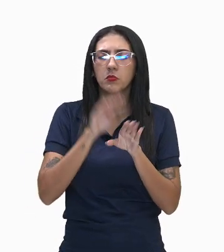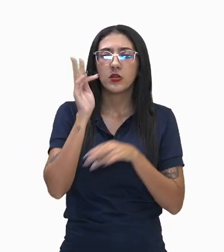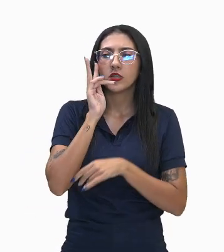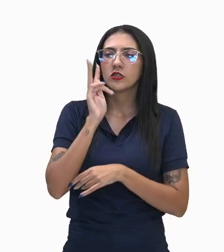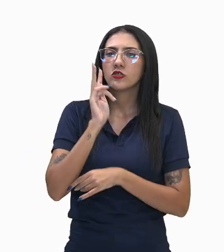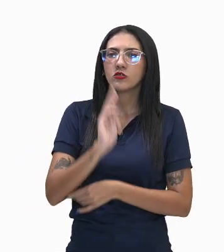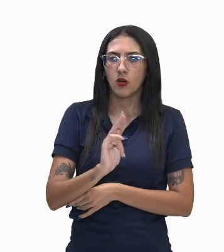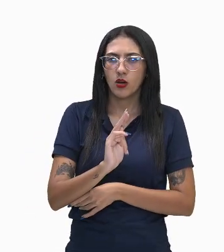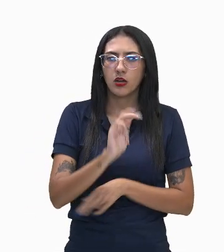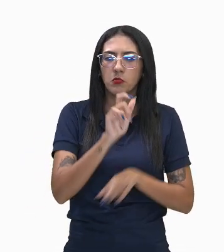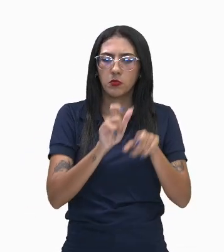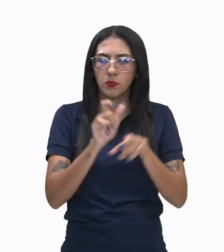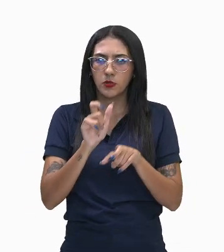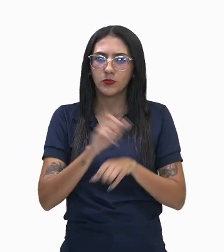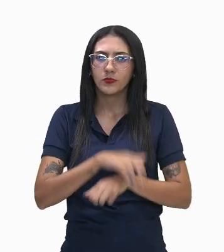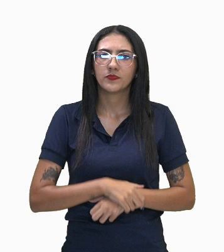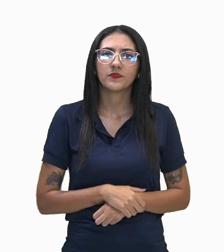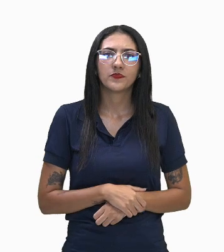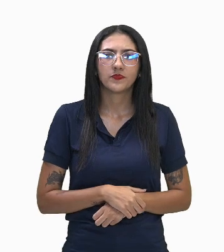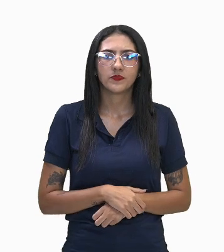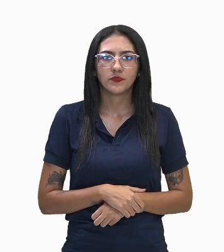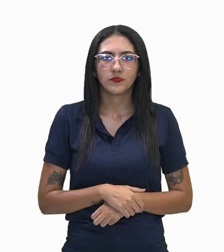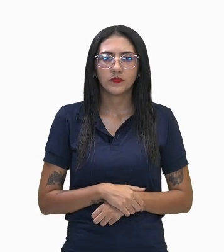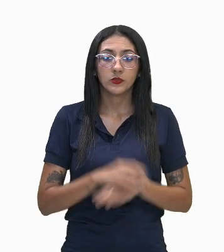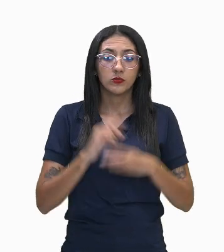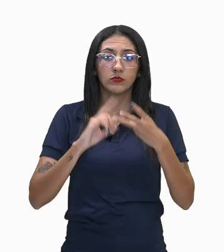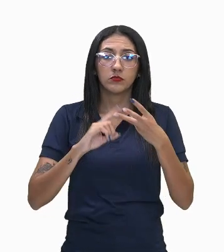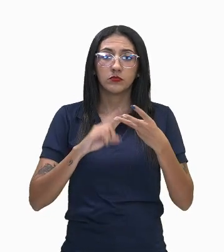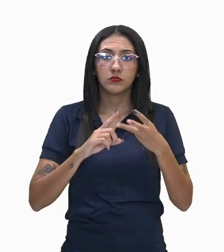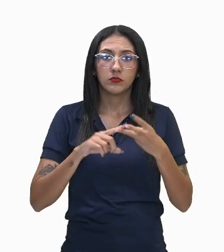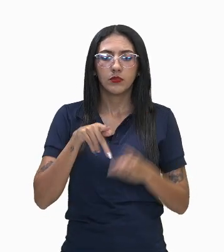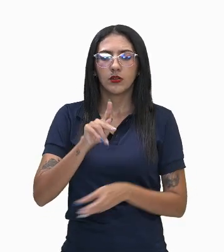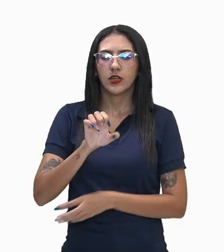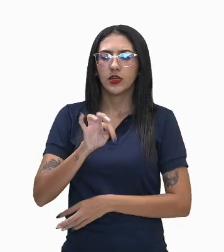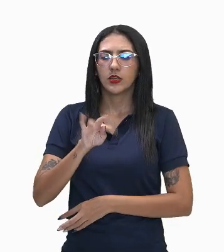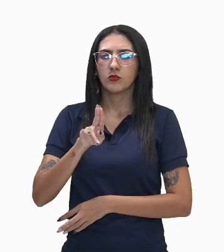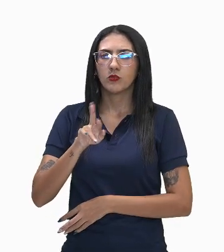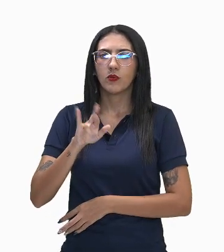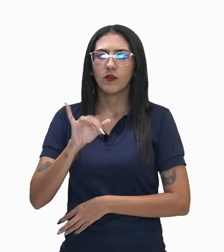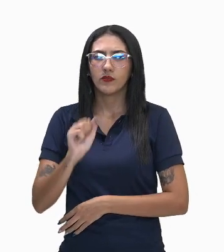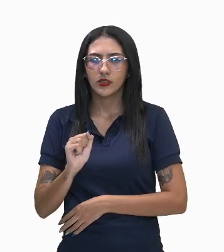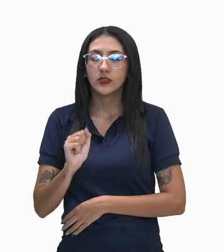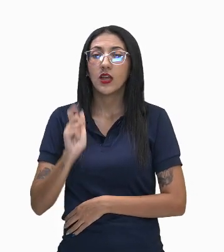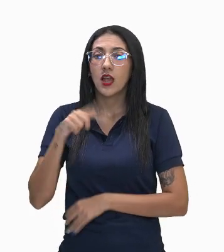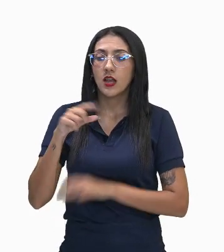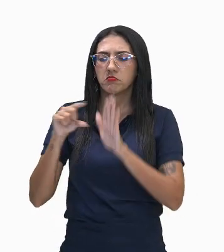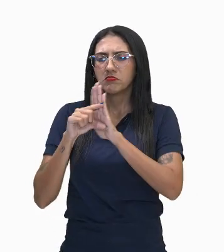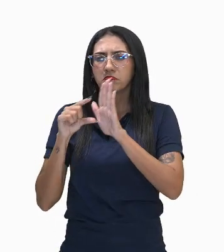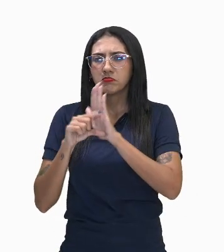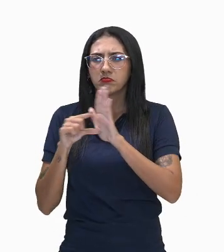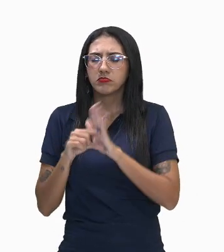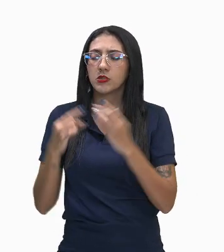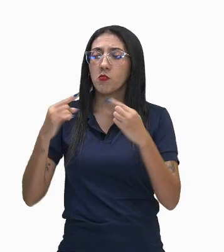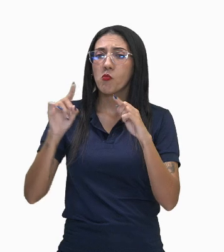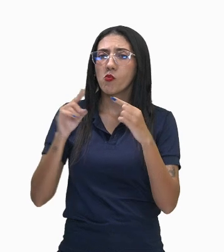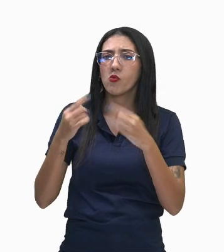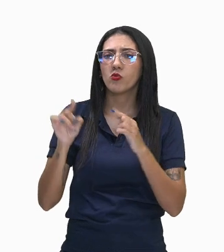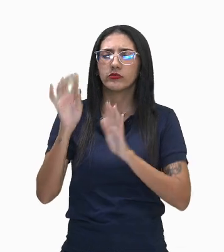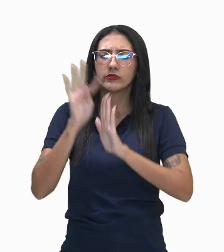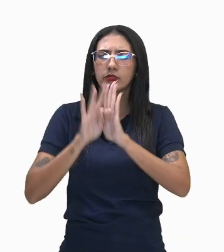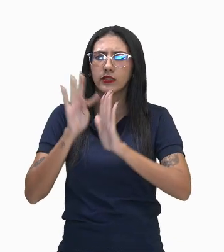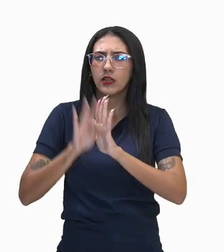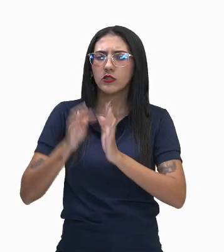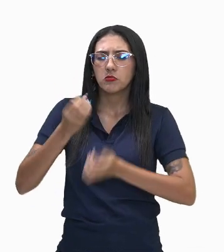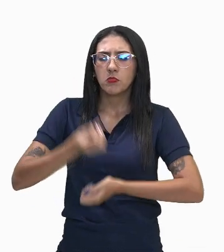profetas do judaísmo. Temos o Ketuvim, que os escritos, que reúne cânticos e escritos